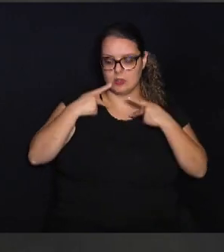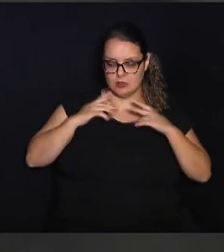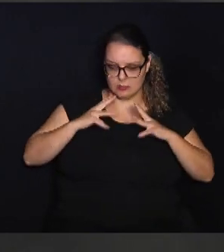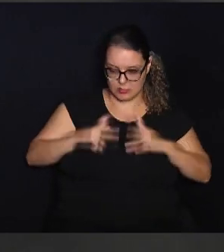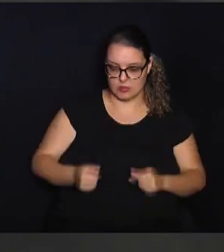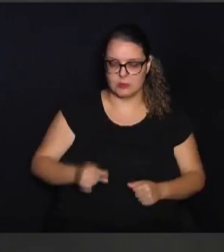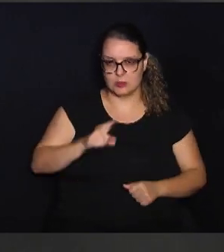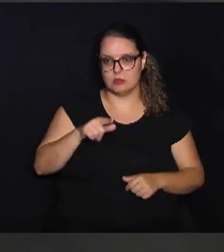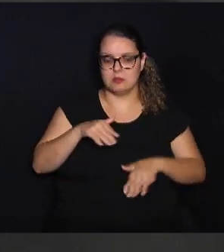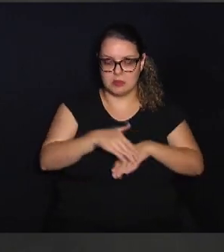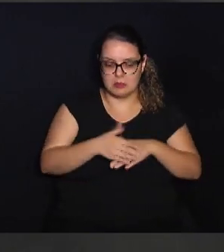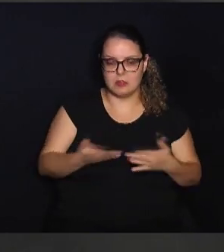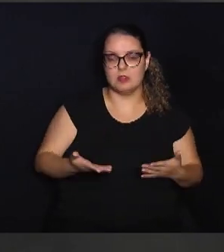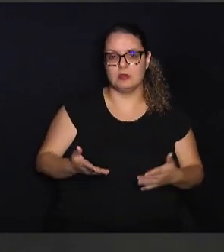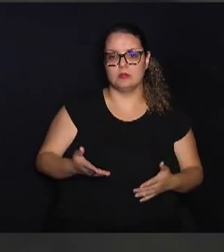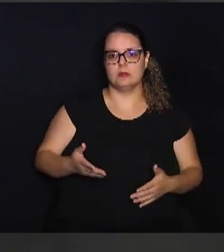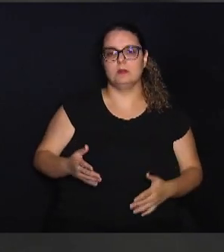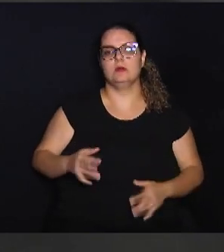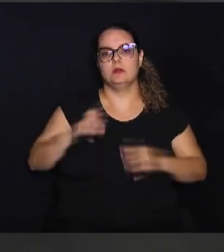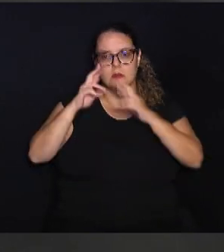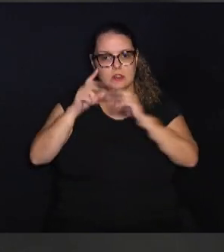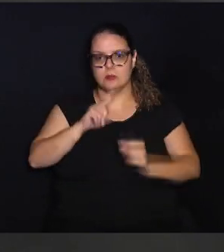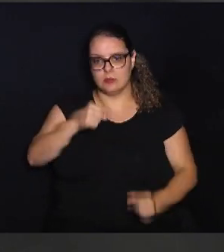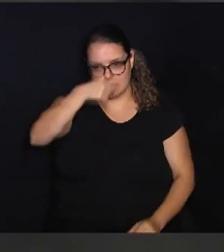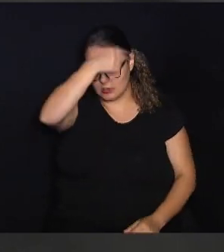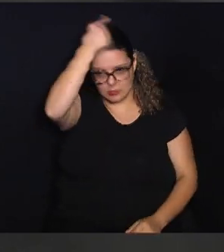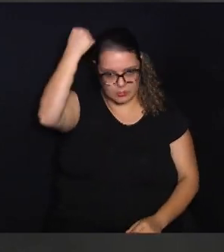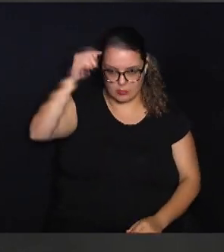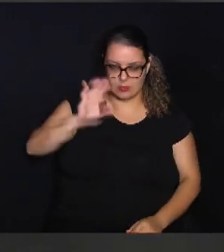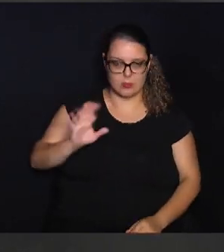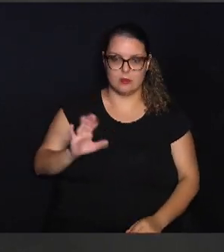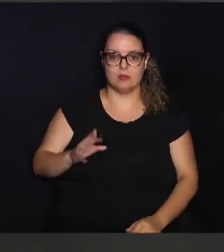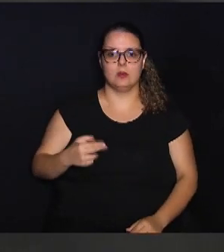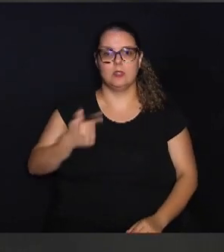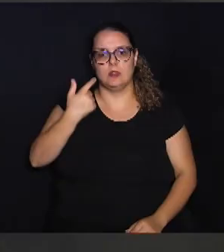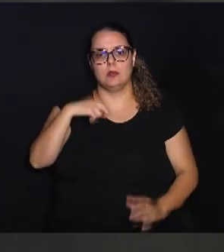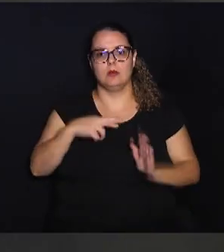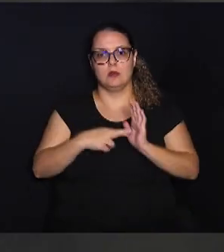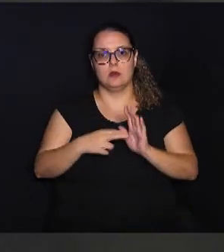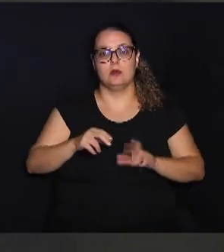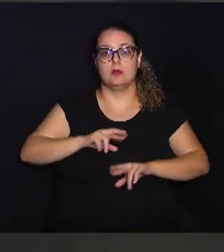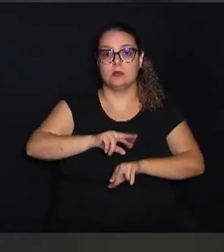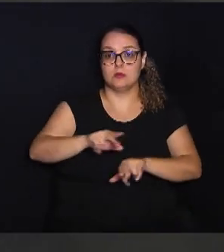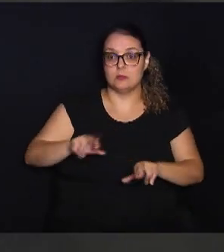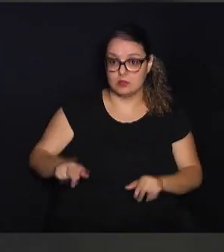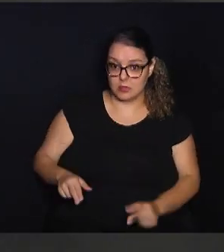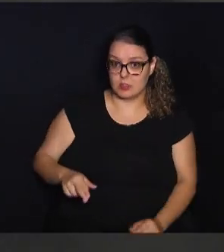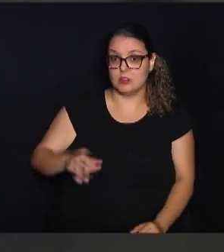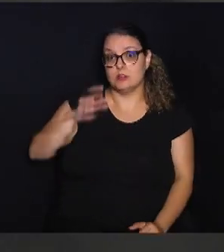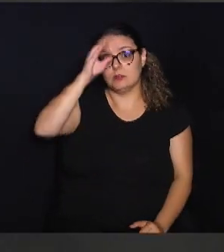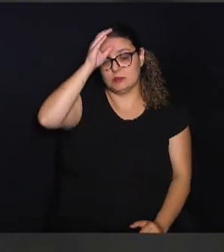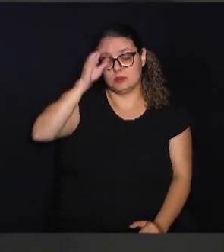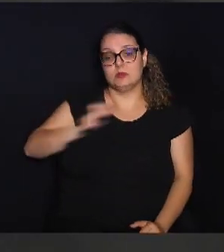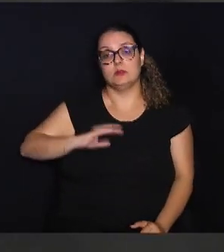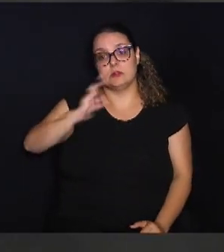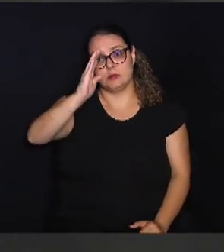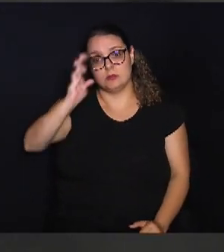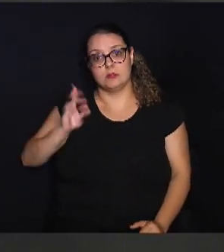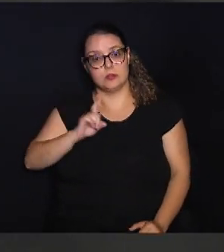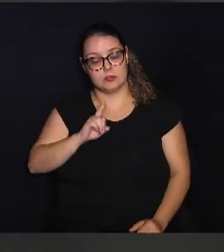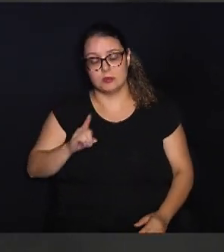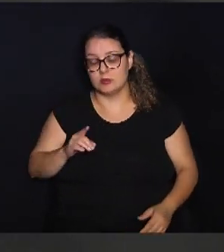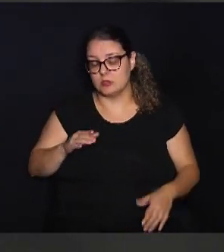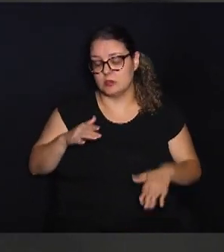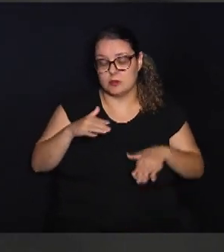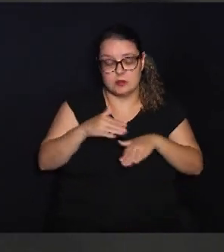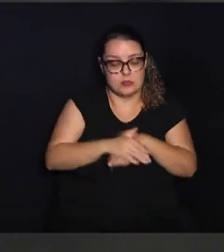acho que esse respeito, e não é o Paulo, representa milhares de cidadãos brasileiros que não se curvam ao